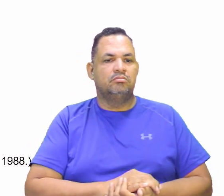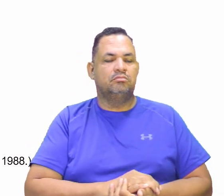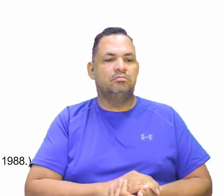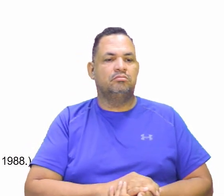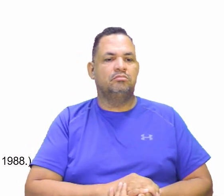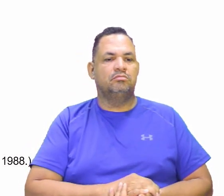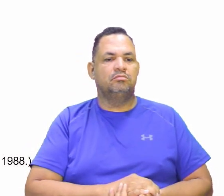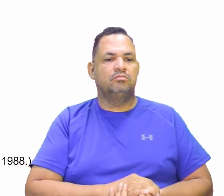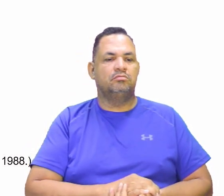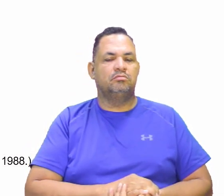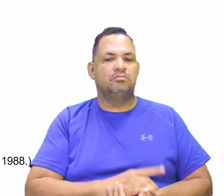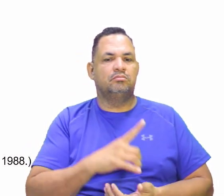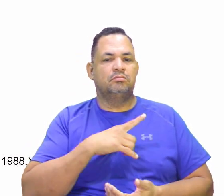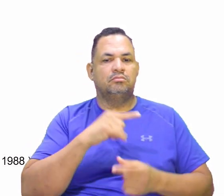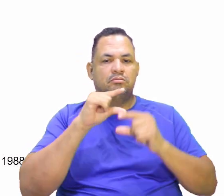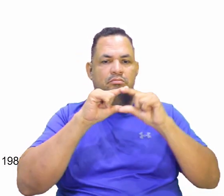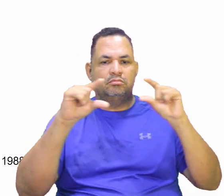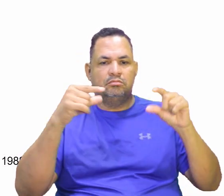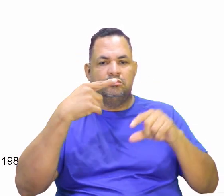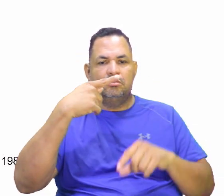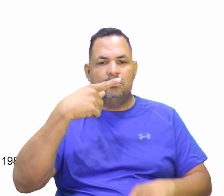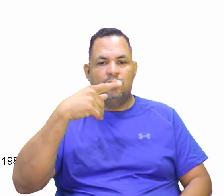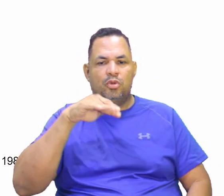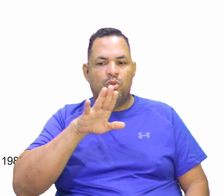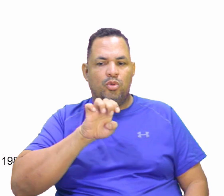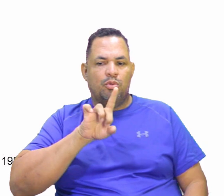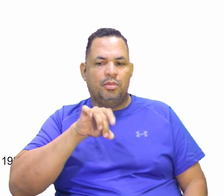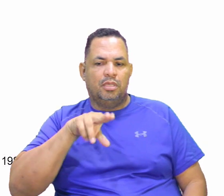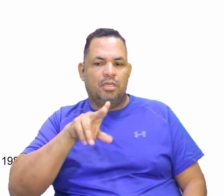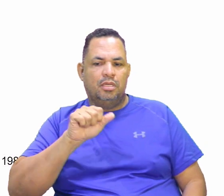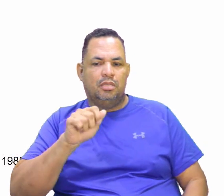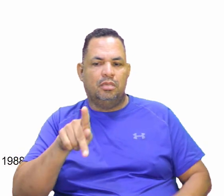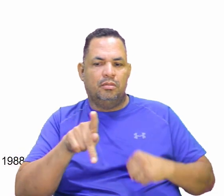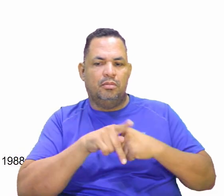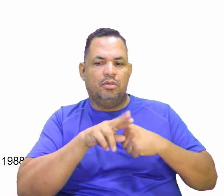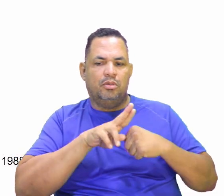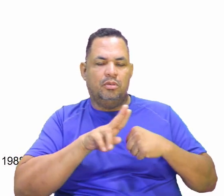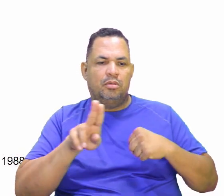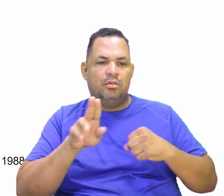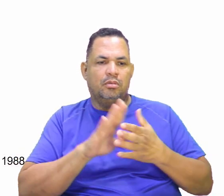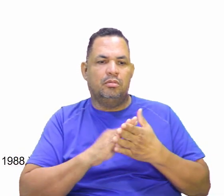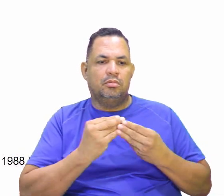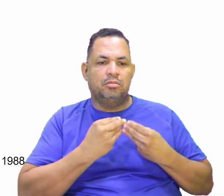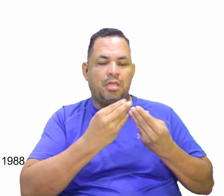E aí vem o título, né? Pronominais.